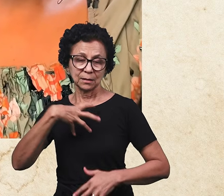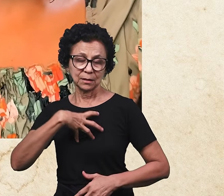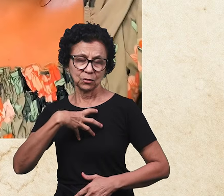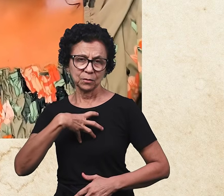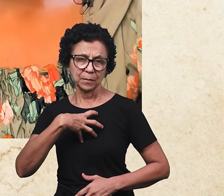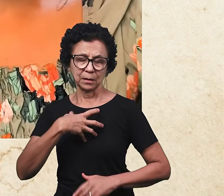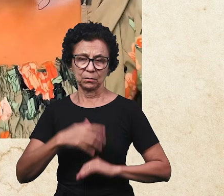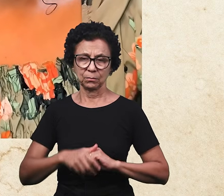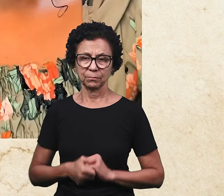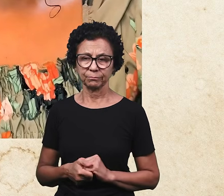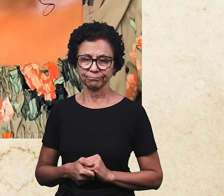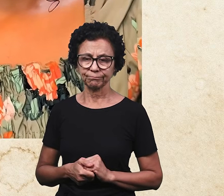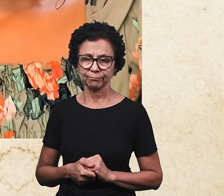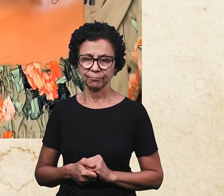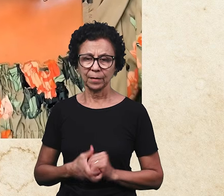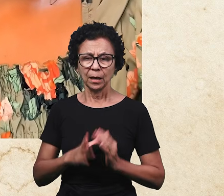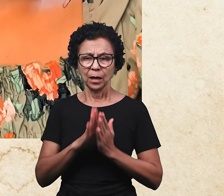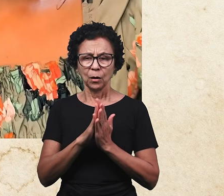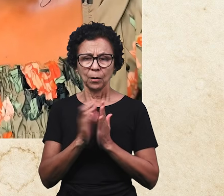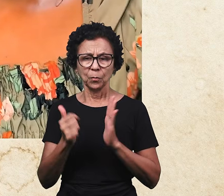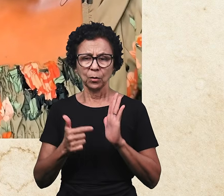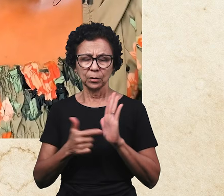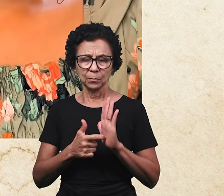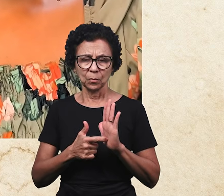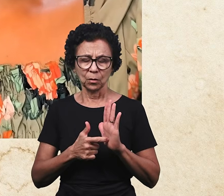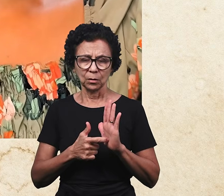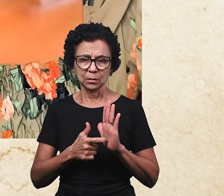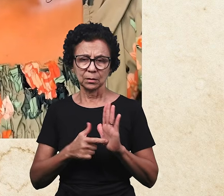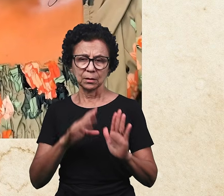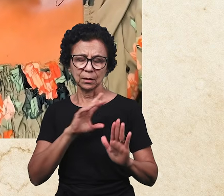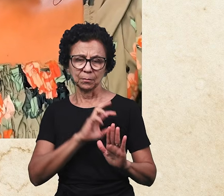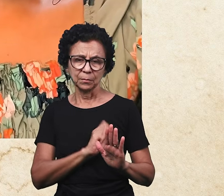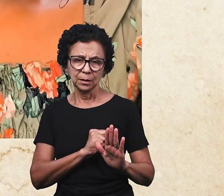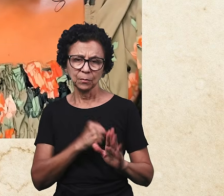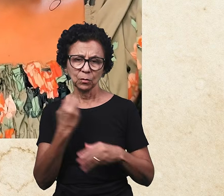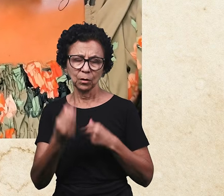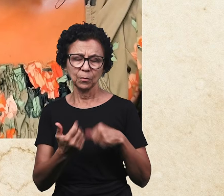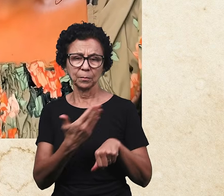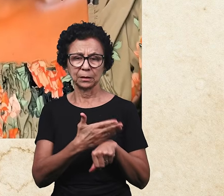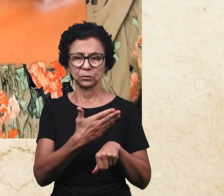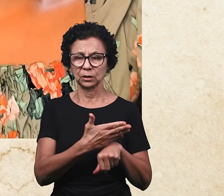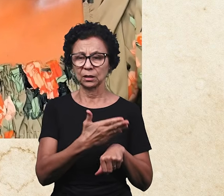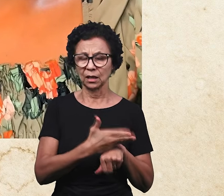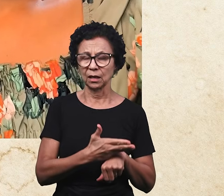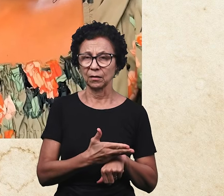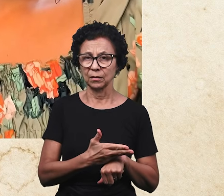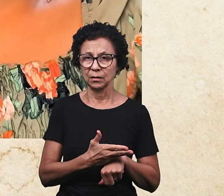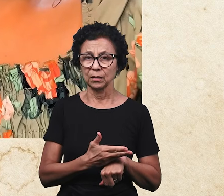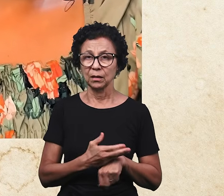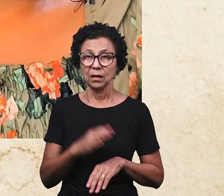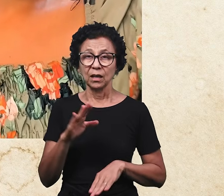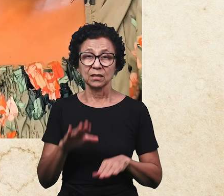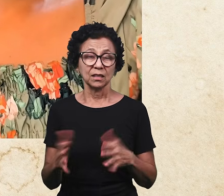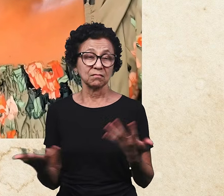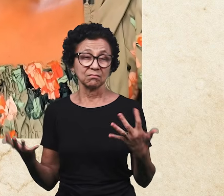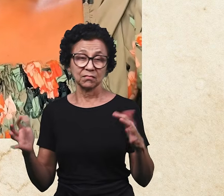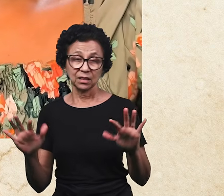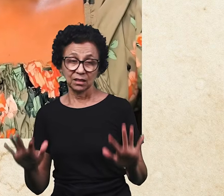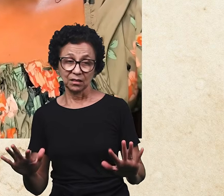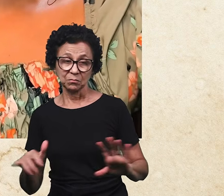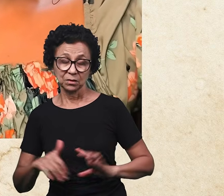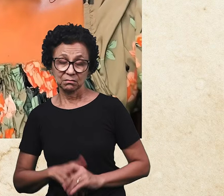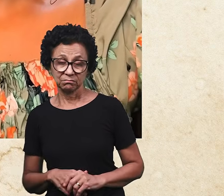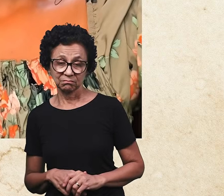Espírito Santo e também é uma escolha. Como podemos fazer para colocar isso em prática no dia a dia, mesmo sabendo que durante o dia